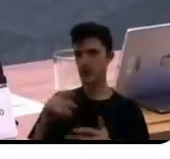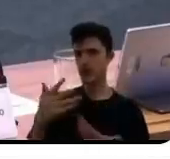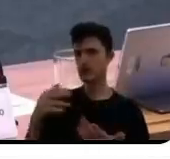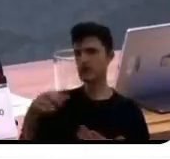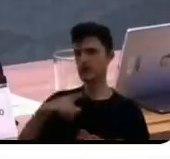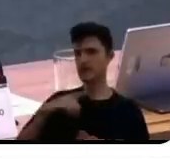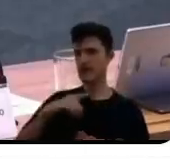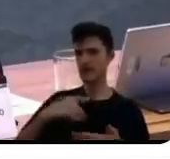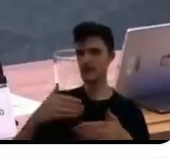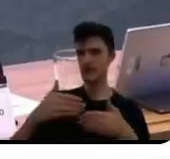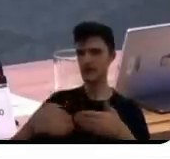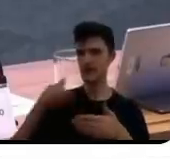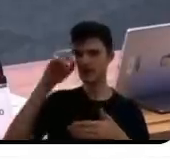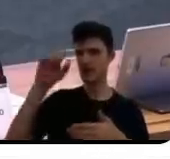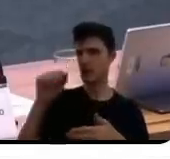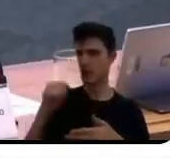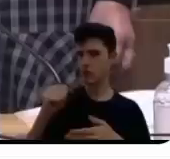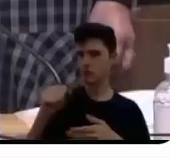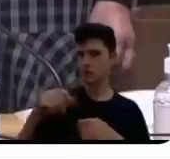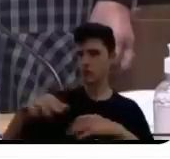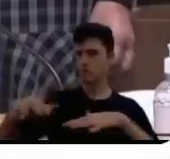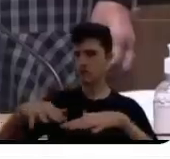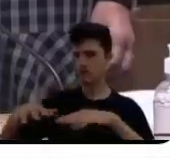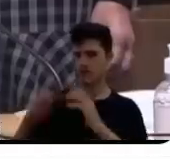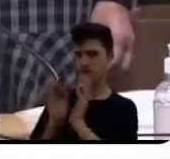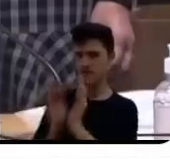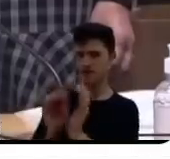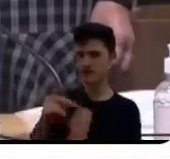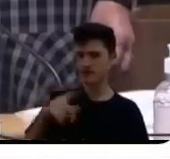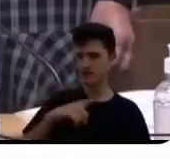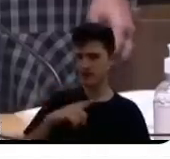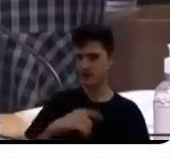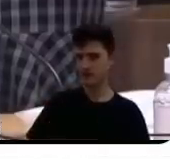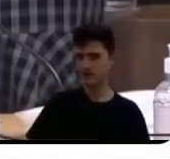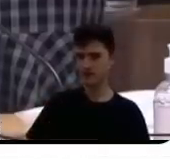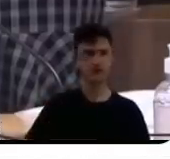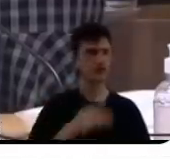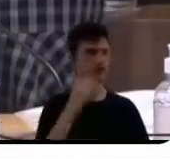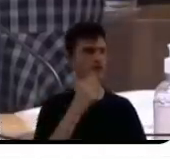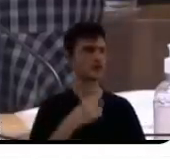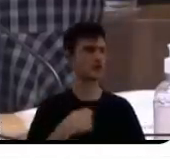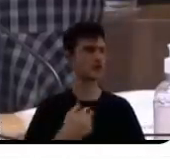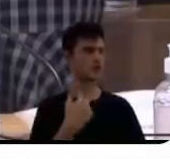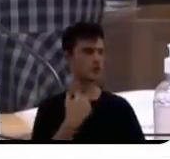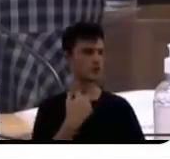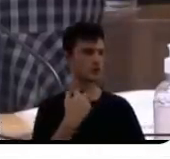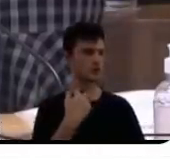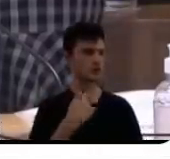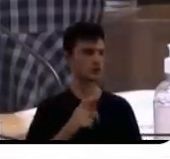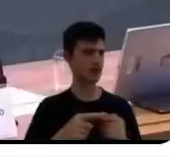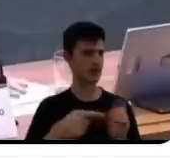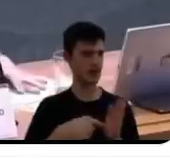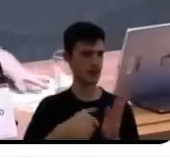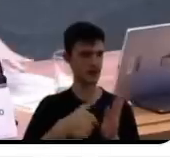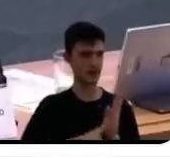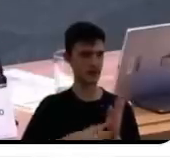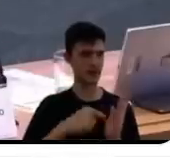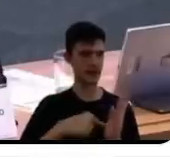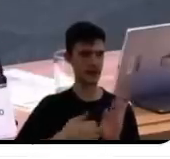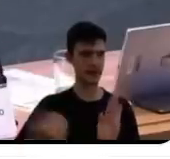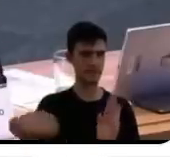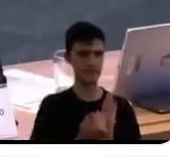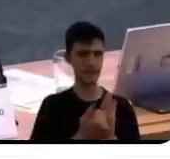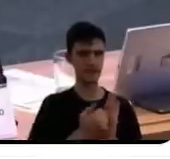vandalismo e manifestações no DF Deputado eu não vou comentar esse documento porque ele tá sobre acesso restrito Então esquece o documento